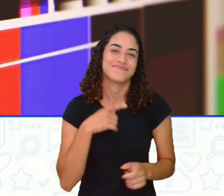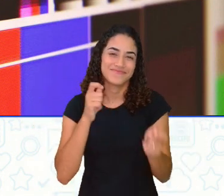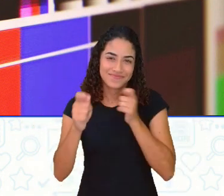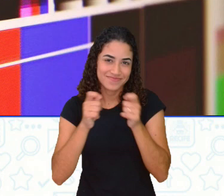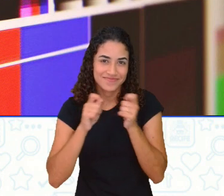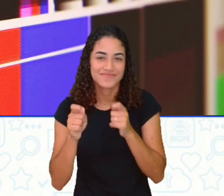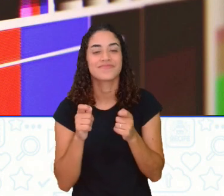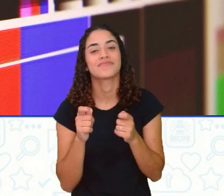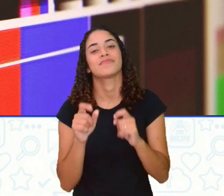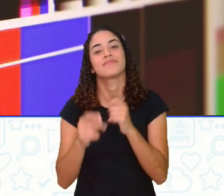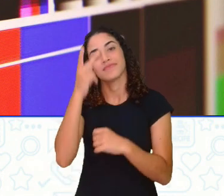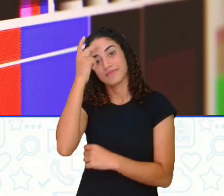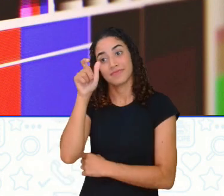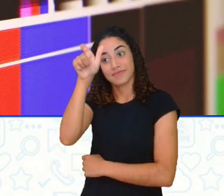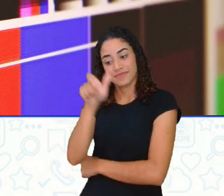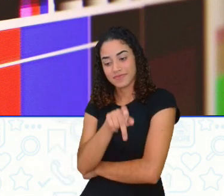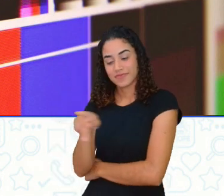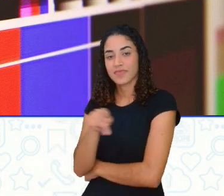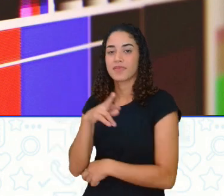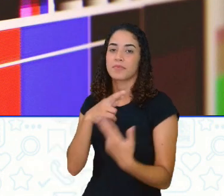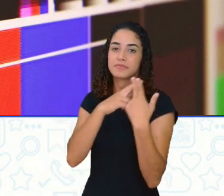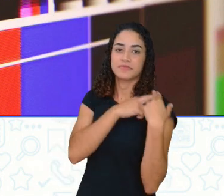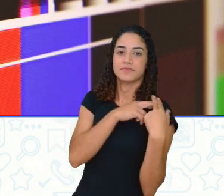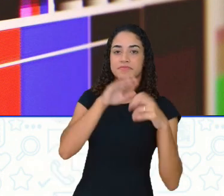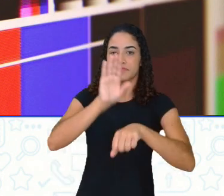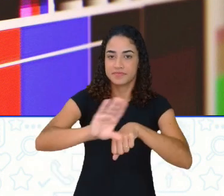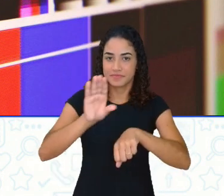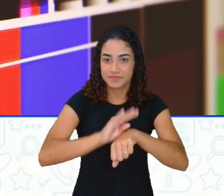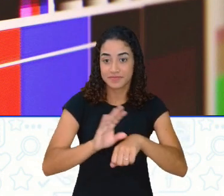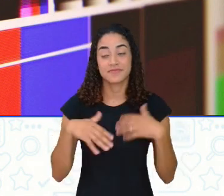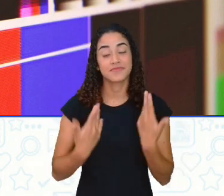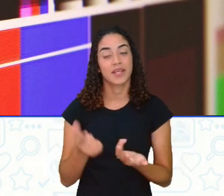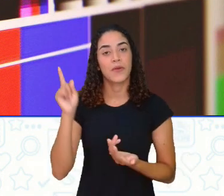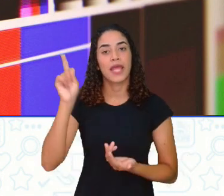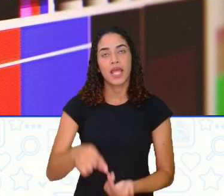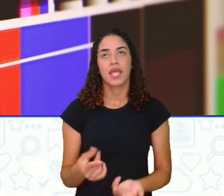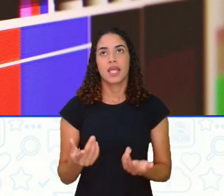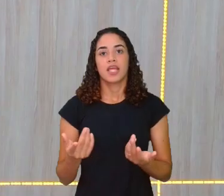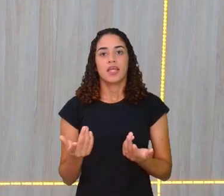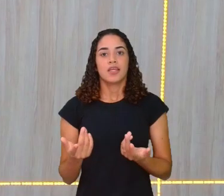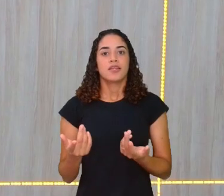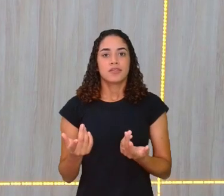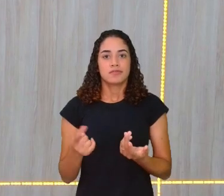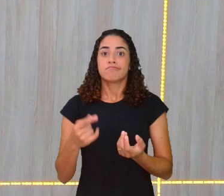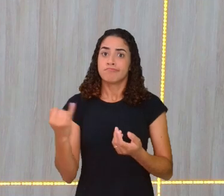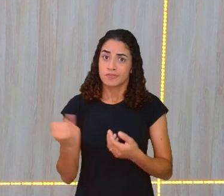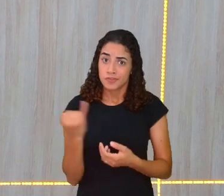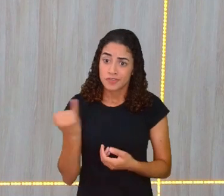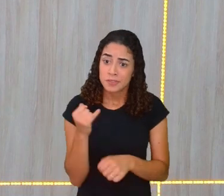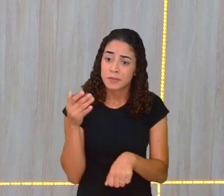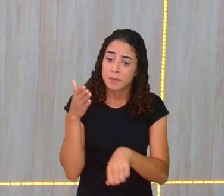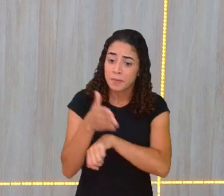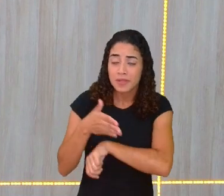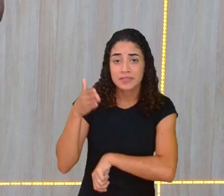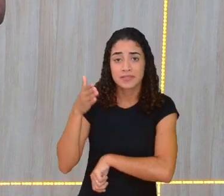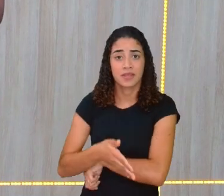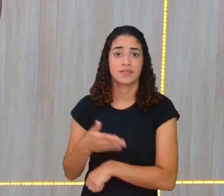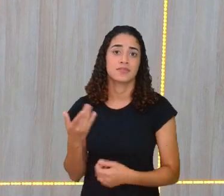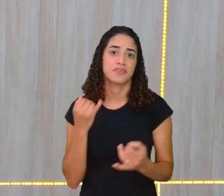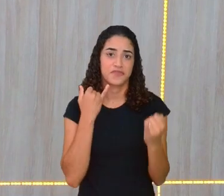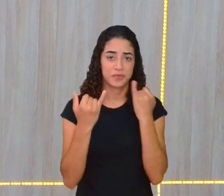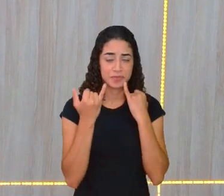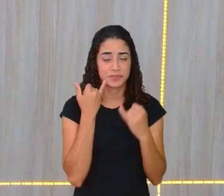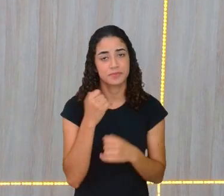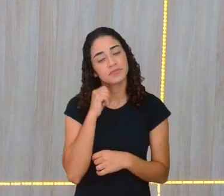com a professora que era responsável pelo curso. Então, é uma fonte importante de acesso a